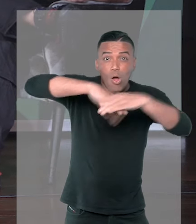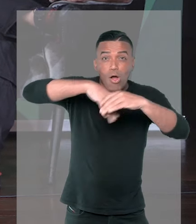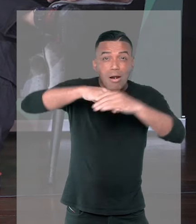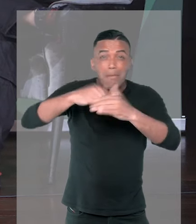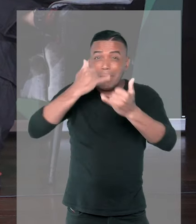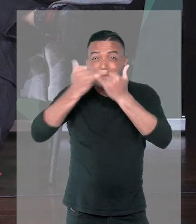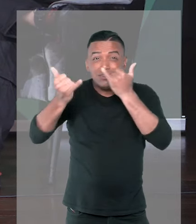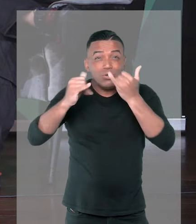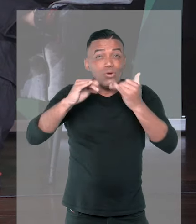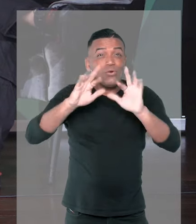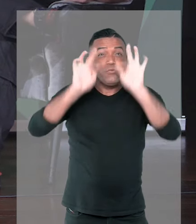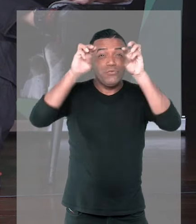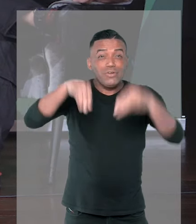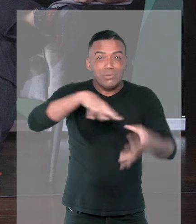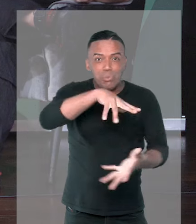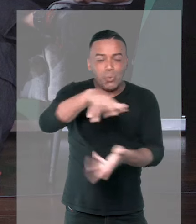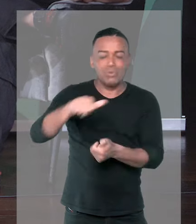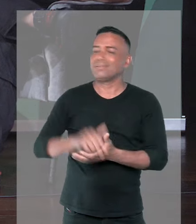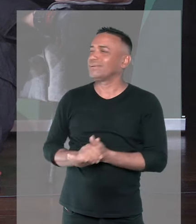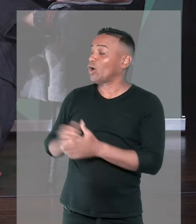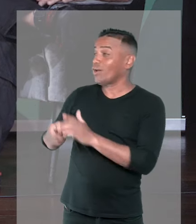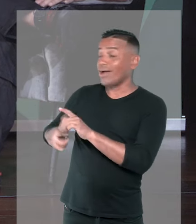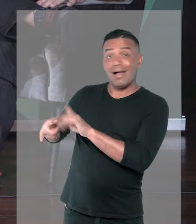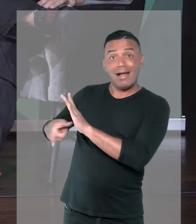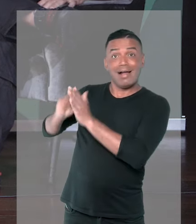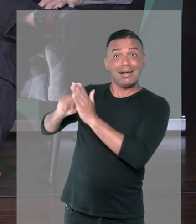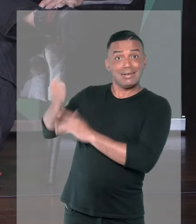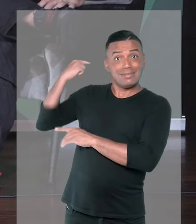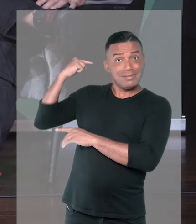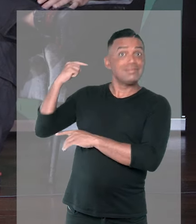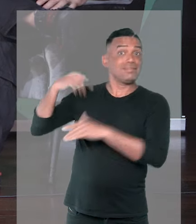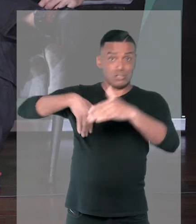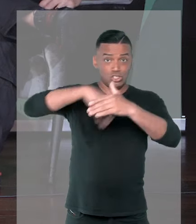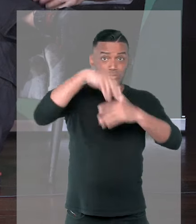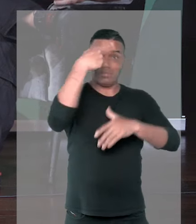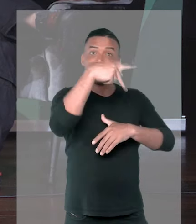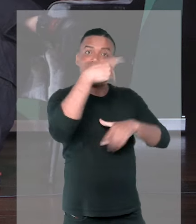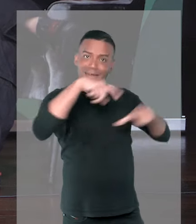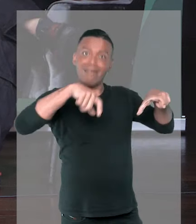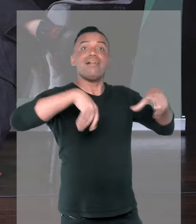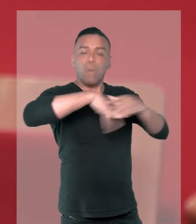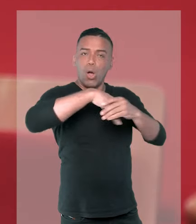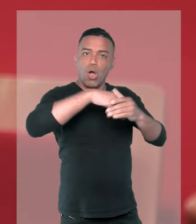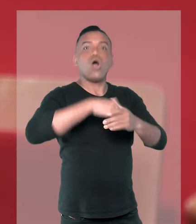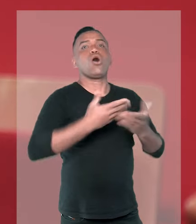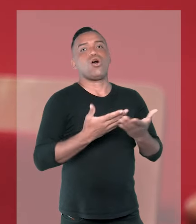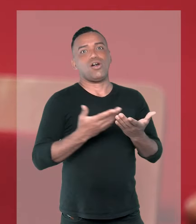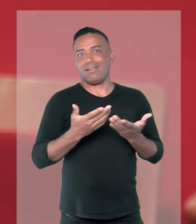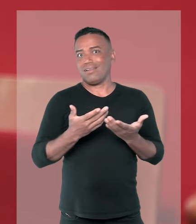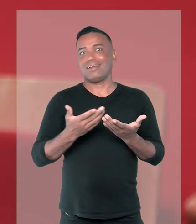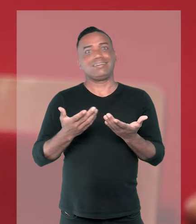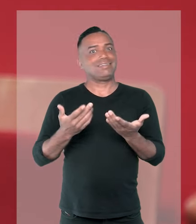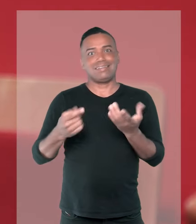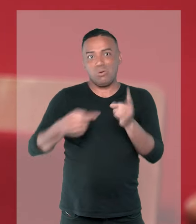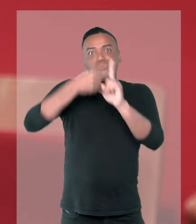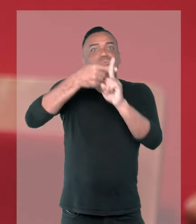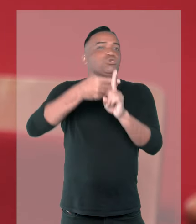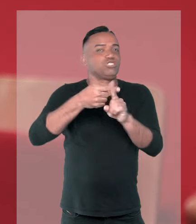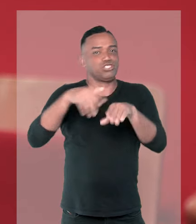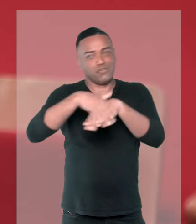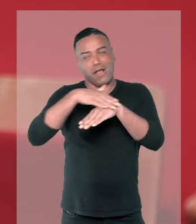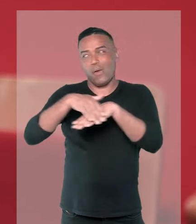Apocalipse piora que antes tinha acontecido a a partida do time dele não foi positiva a conversa não não fo time